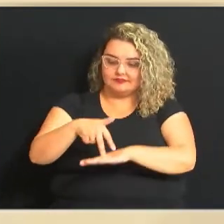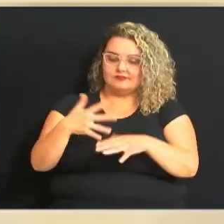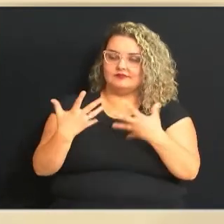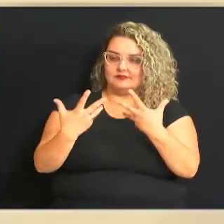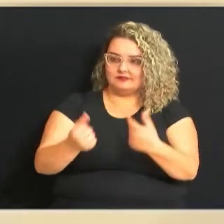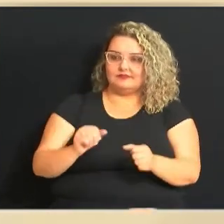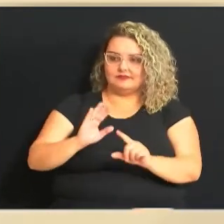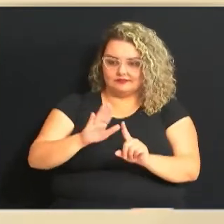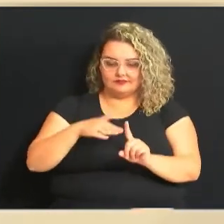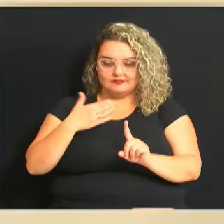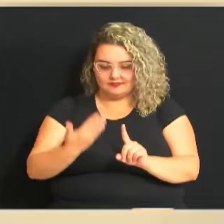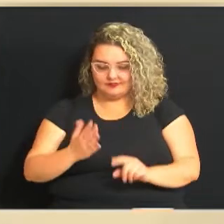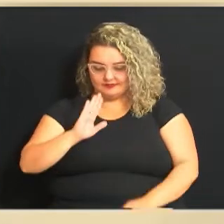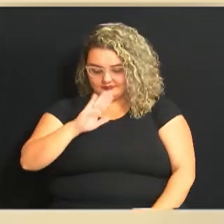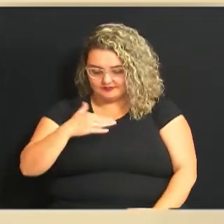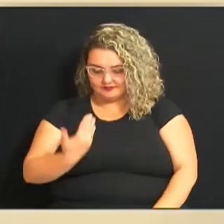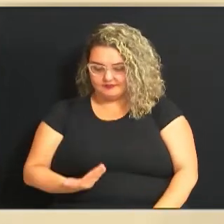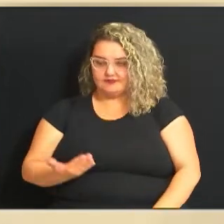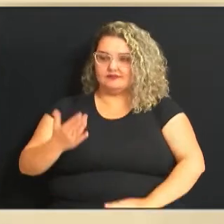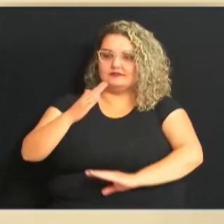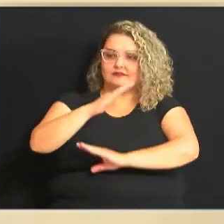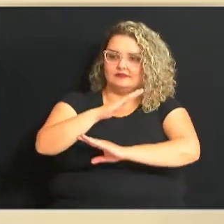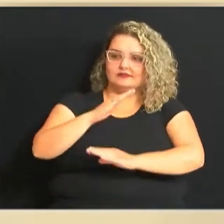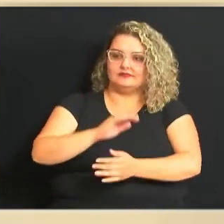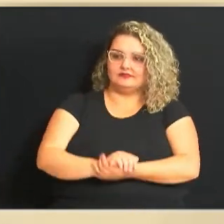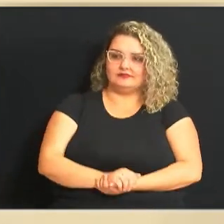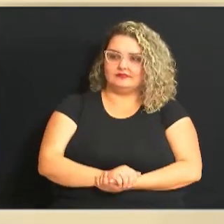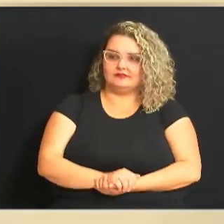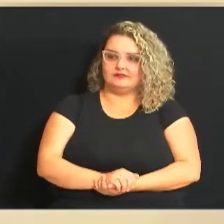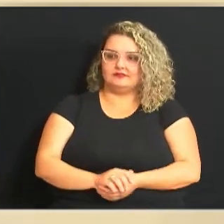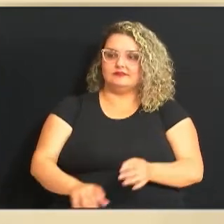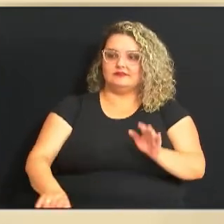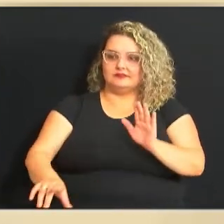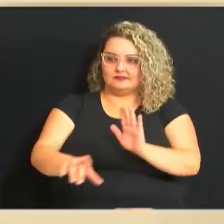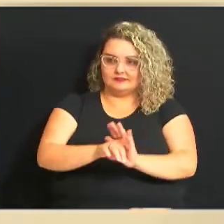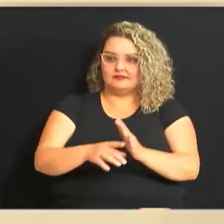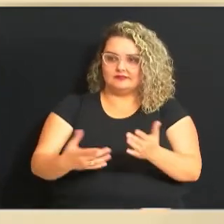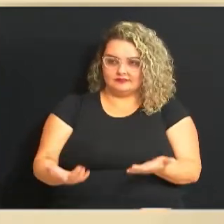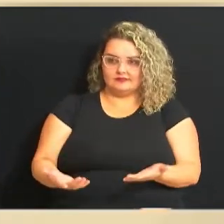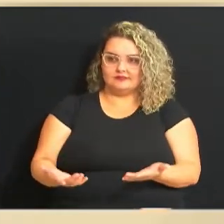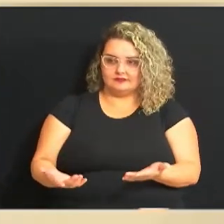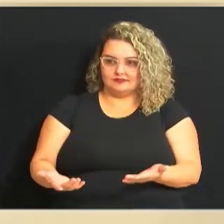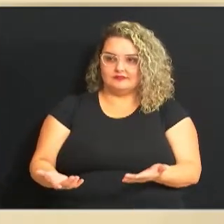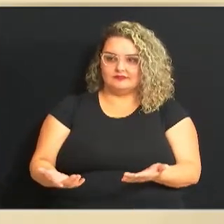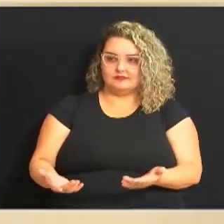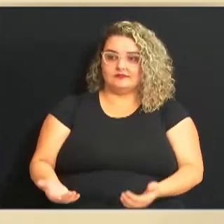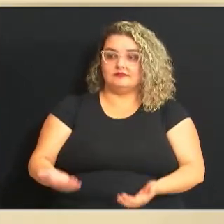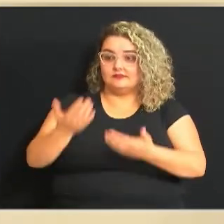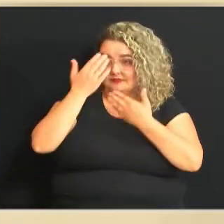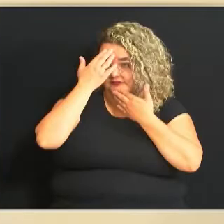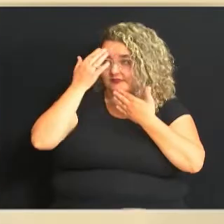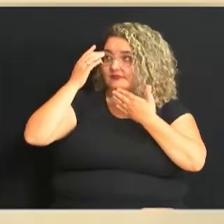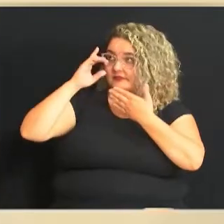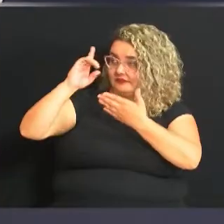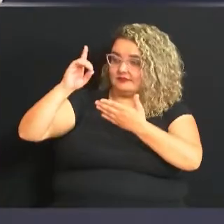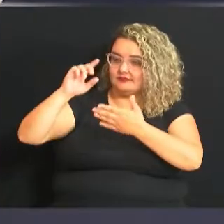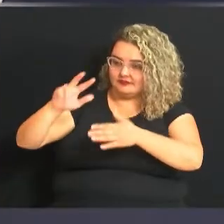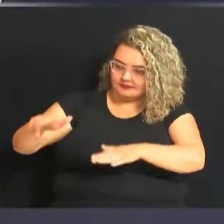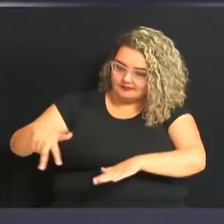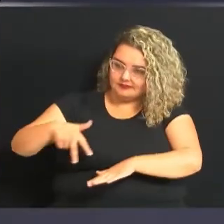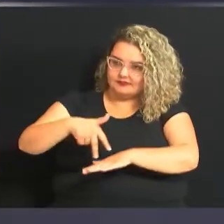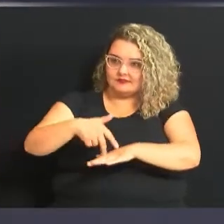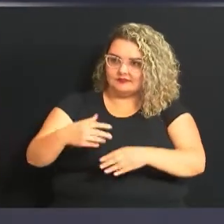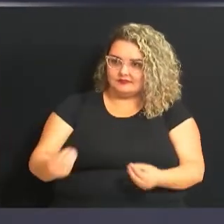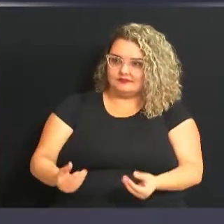vereador Marcelo Silva protocolou um requerimento justamente solicitando informações sobre o centro de